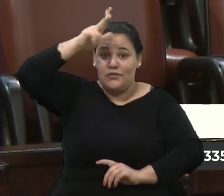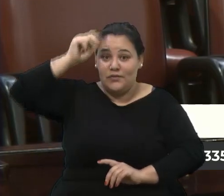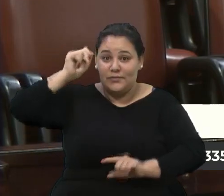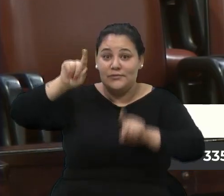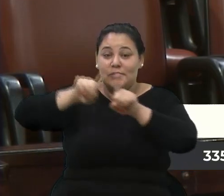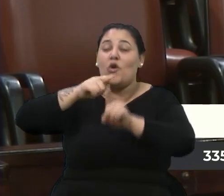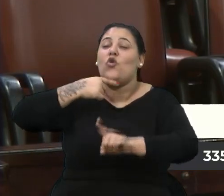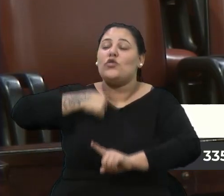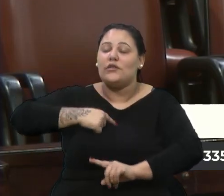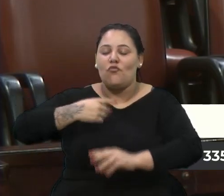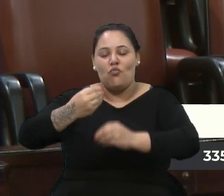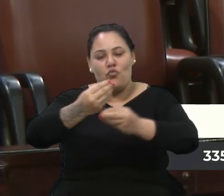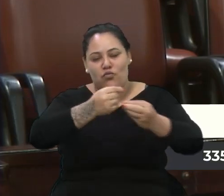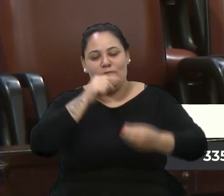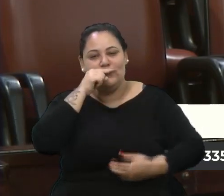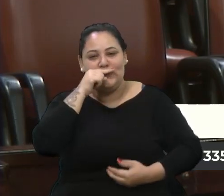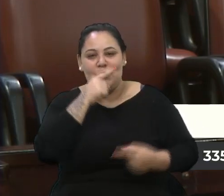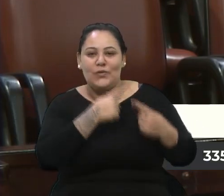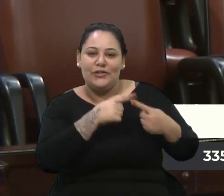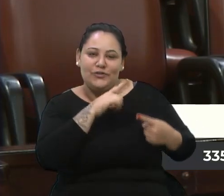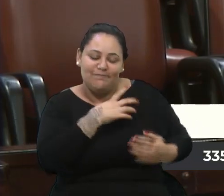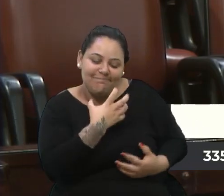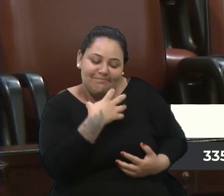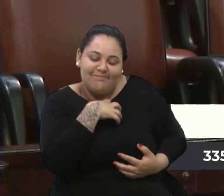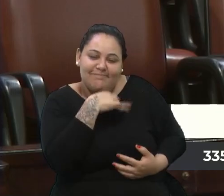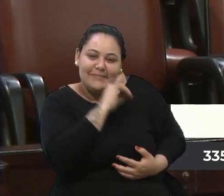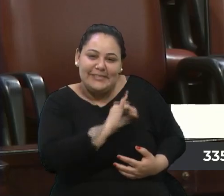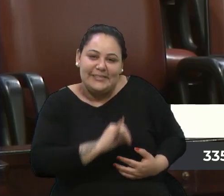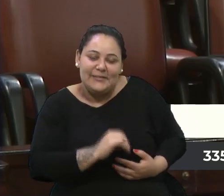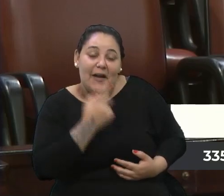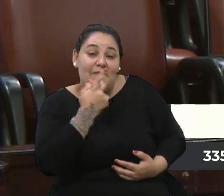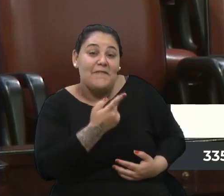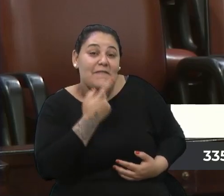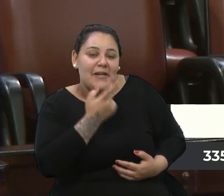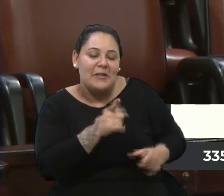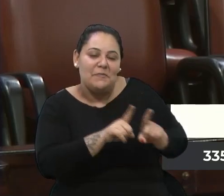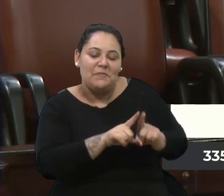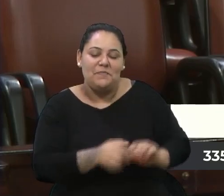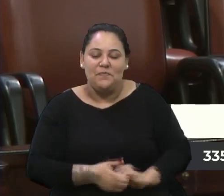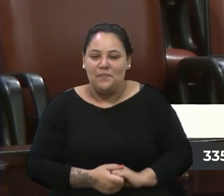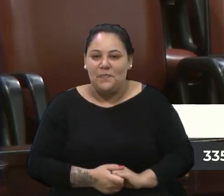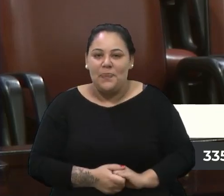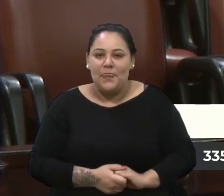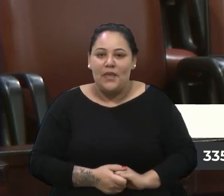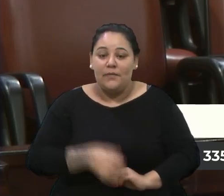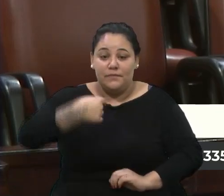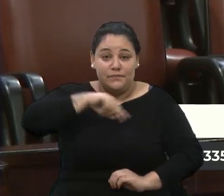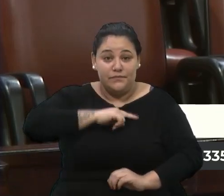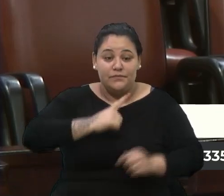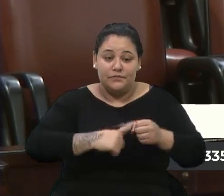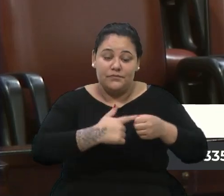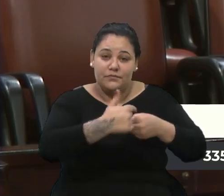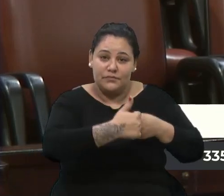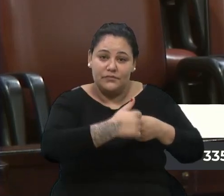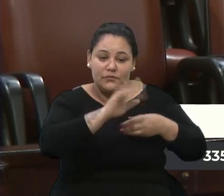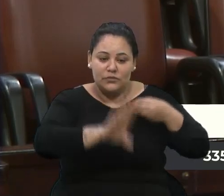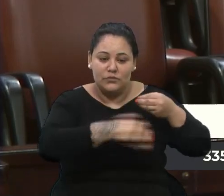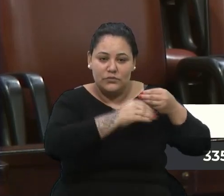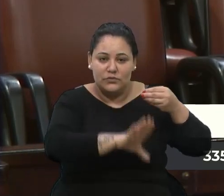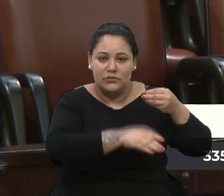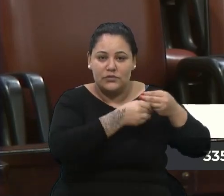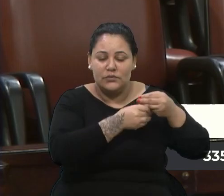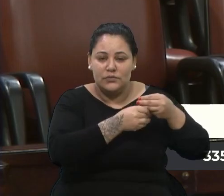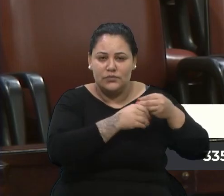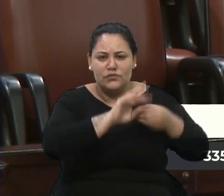pelo sotaque que ele tinha, que é um sotaque italiano. A nossa cidade é uma cidade composta por diversos